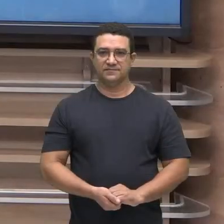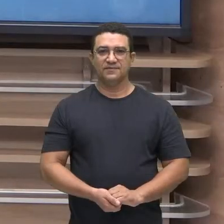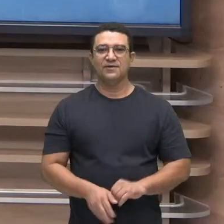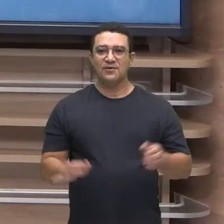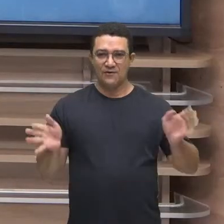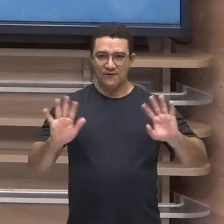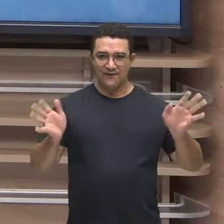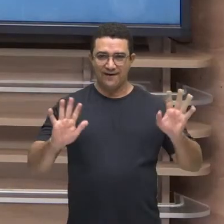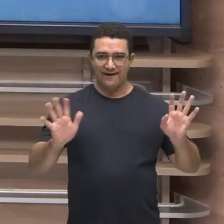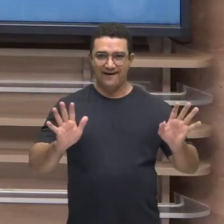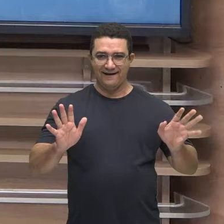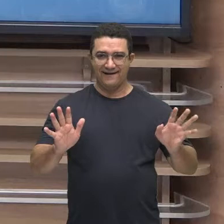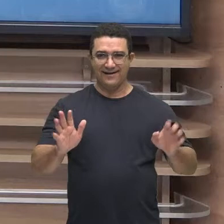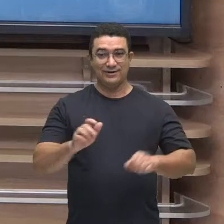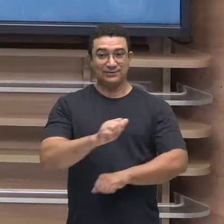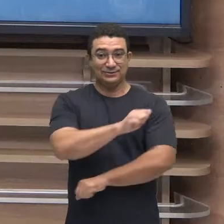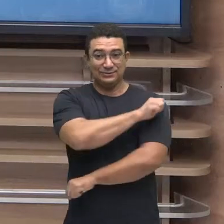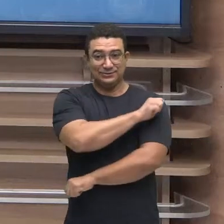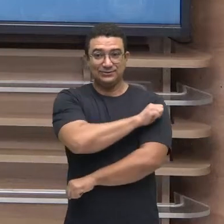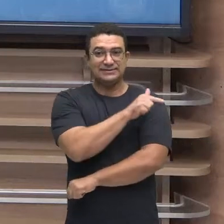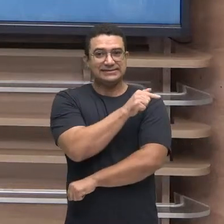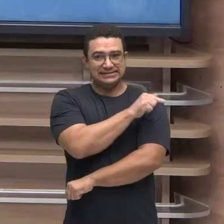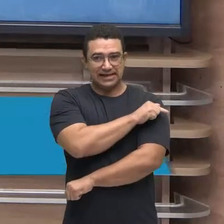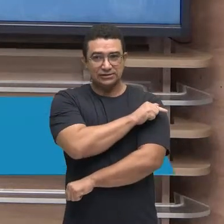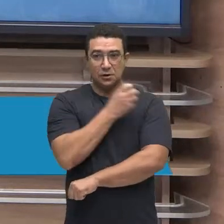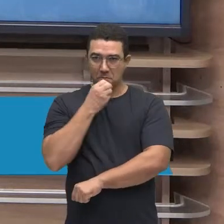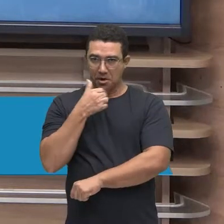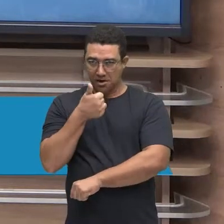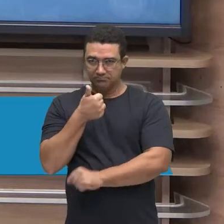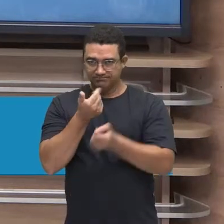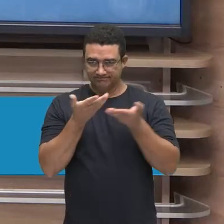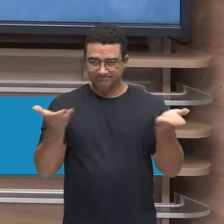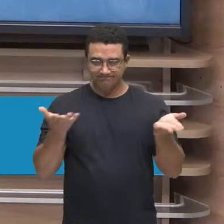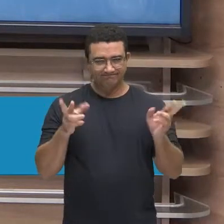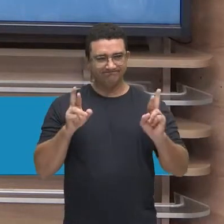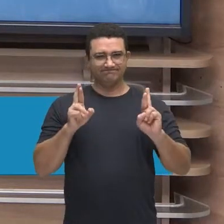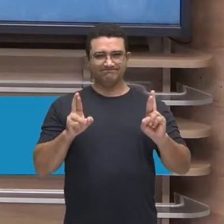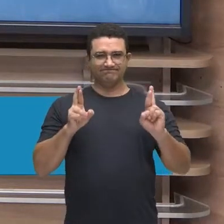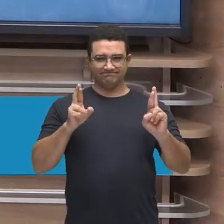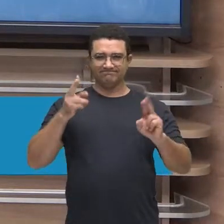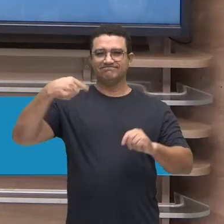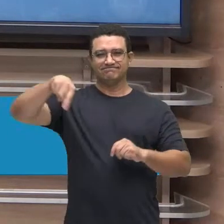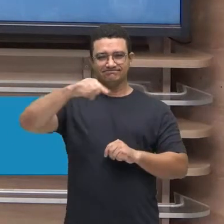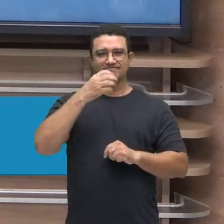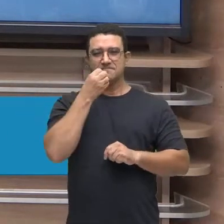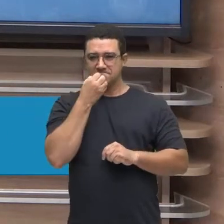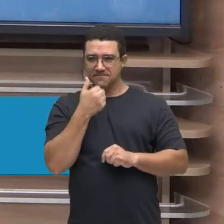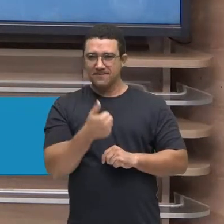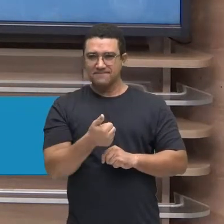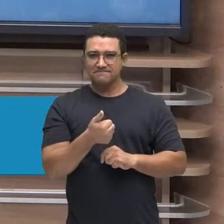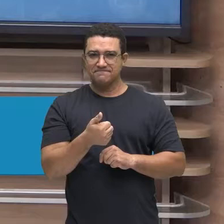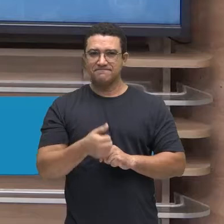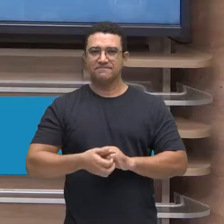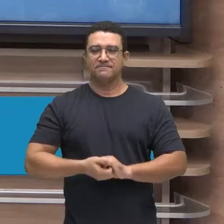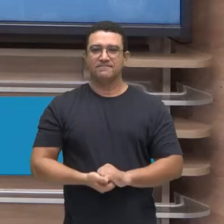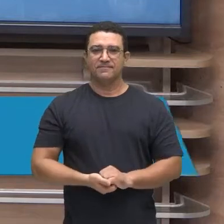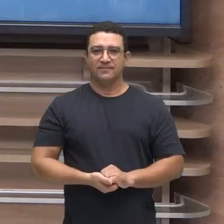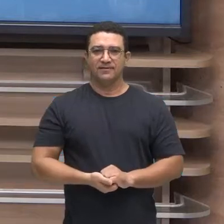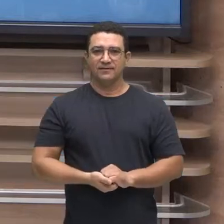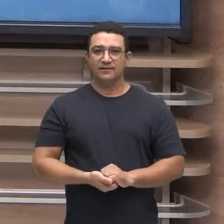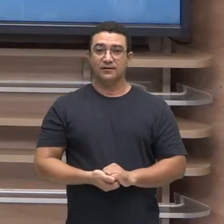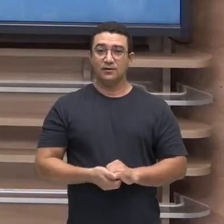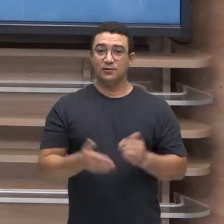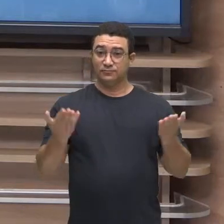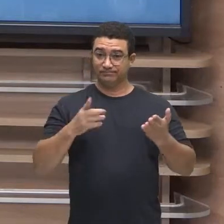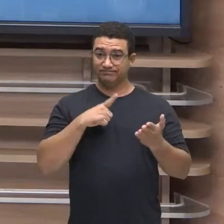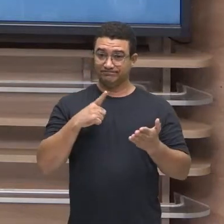Olá, meus queridos do 7º ano, tudo bem com vocês? Espero que estejam todos bem. Então, nós temos mais uma